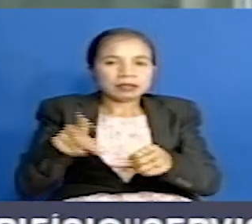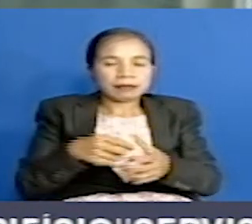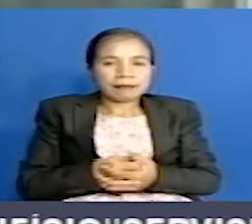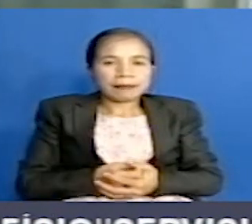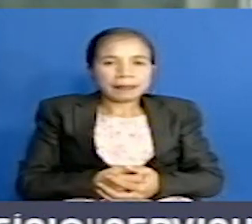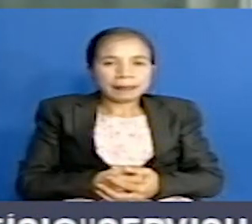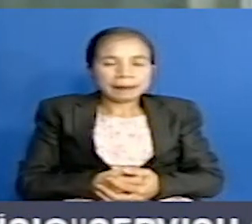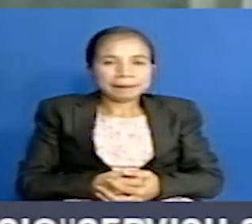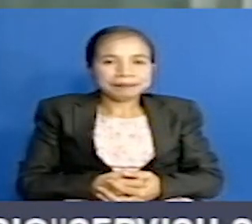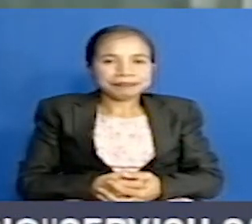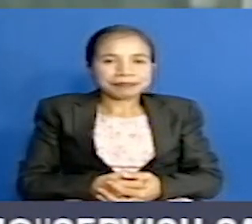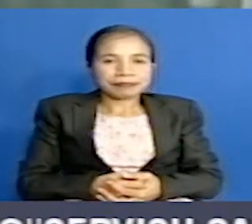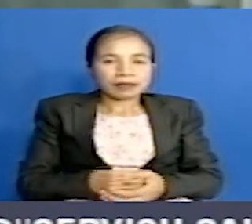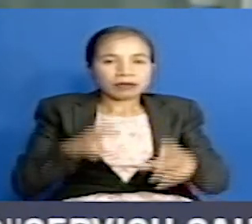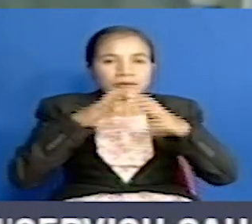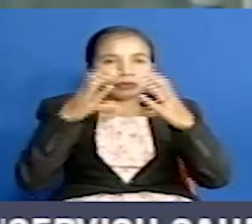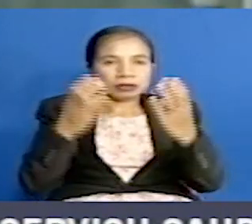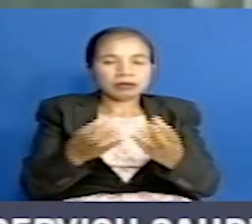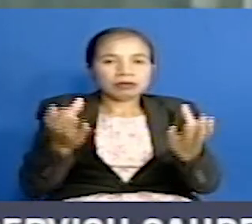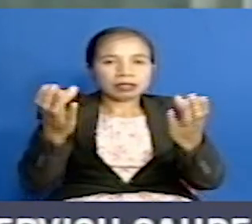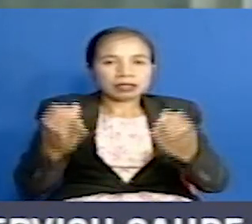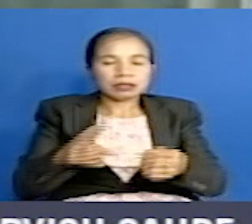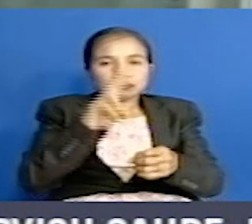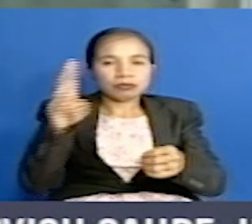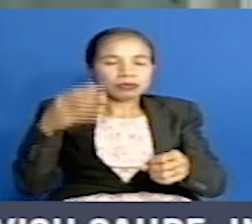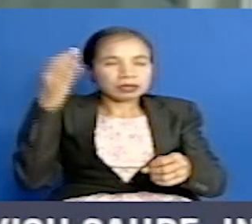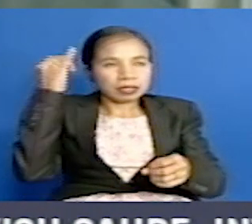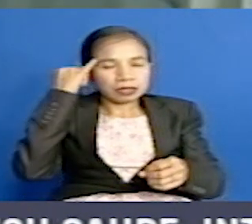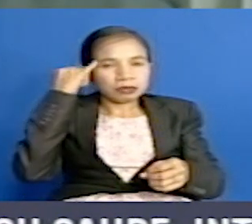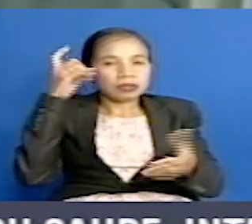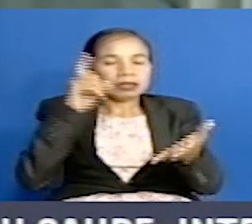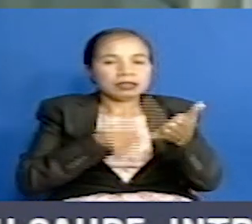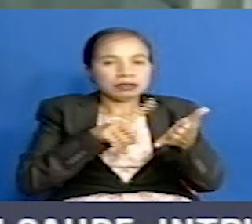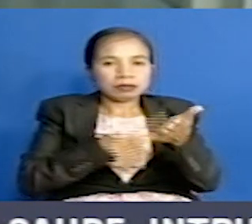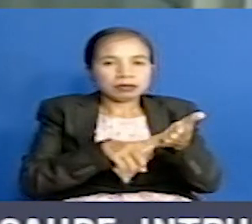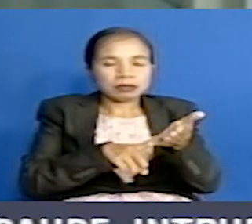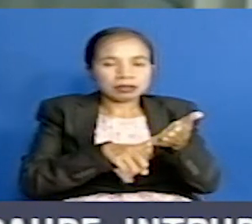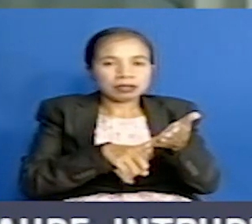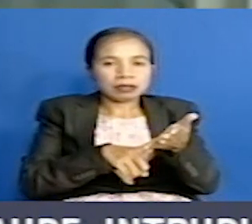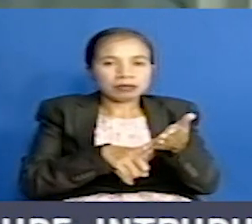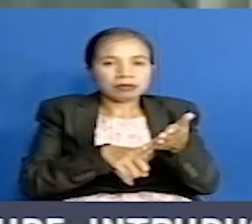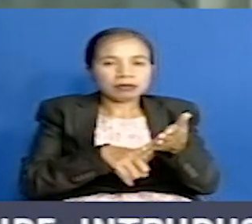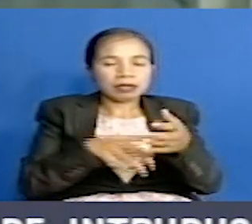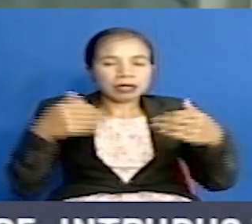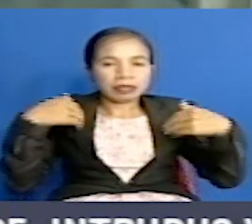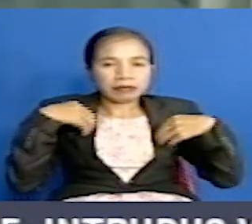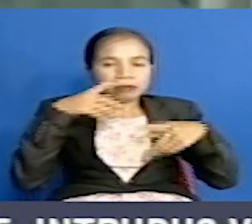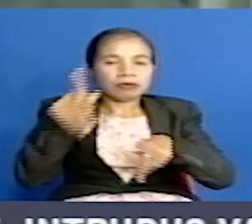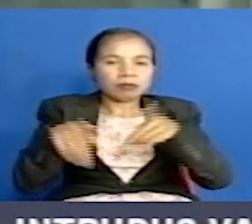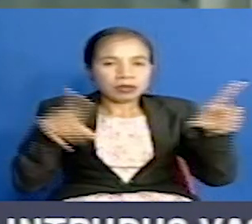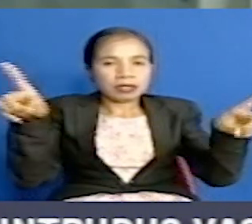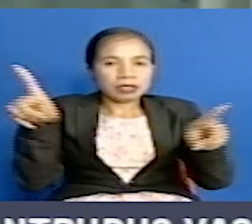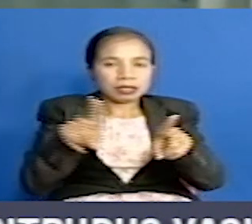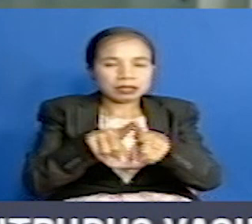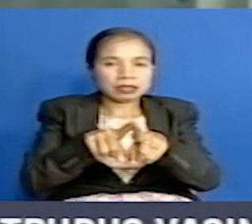Nacional. Conselho Hakarakatu usa a opinião pública, discussão será e a comunidade, no dar